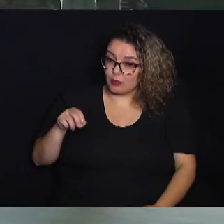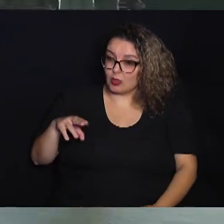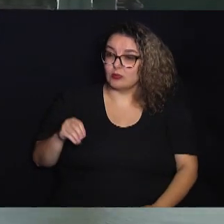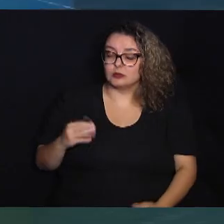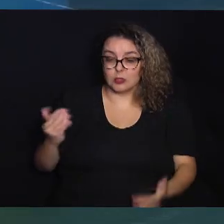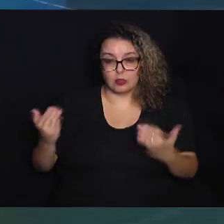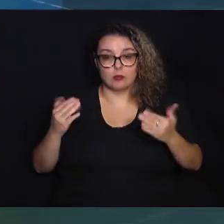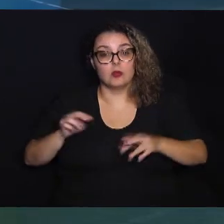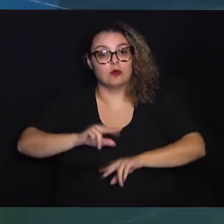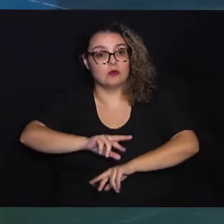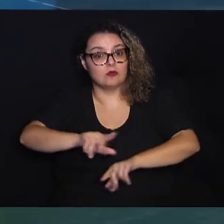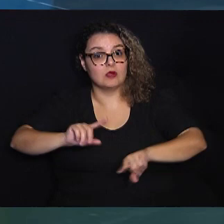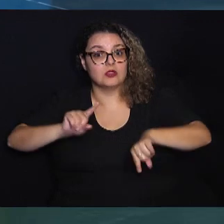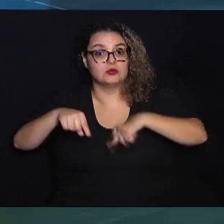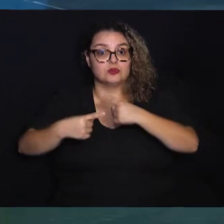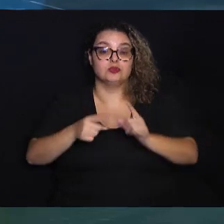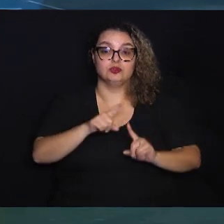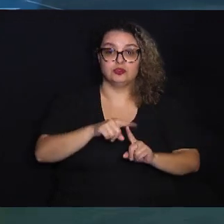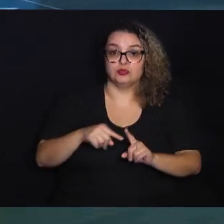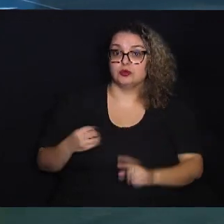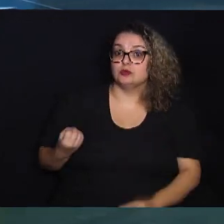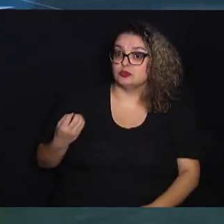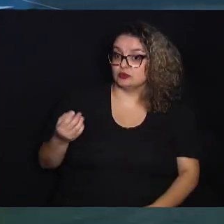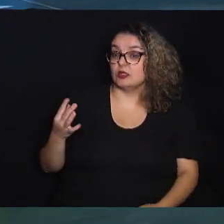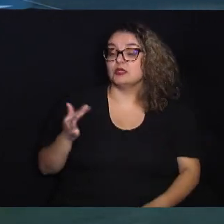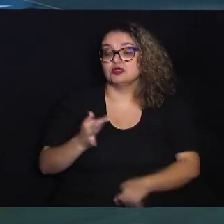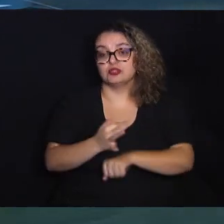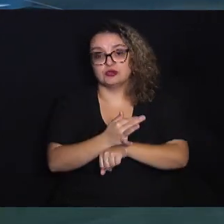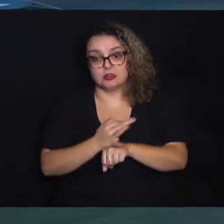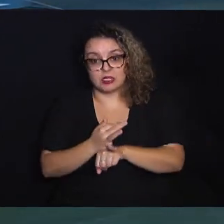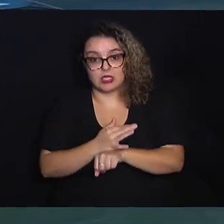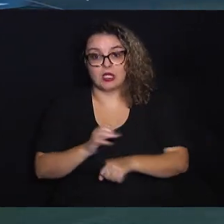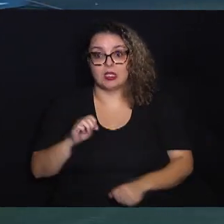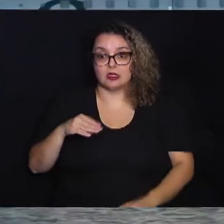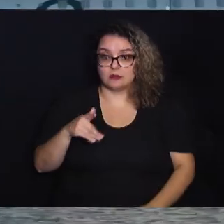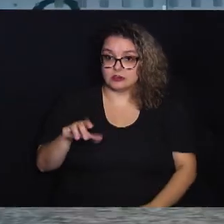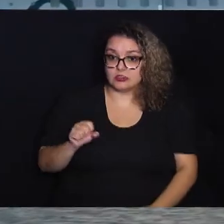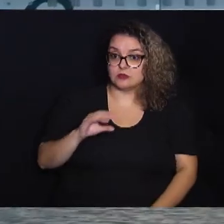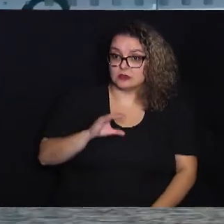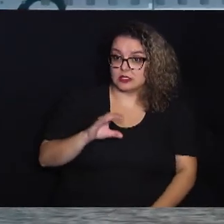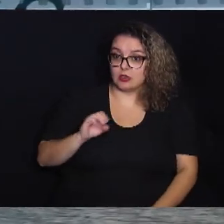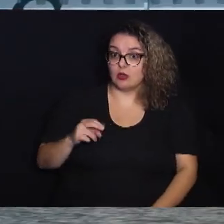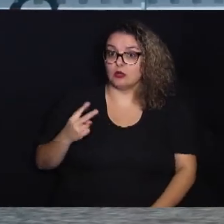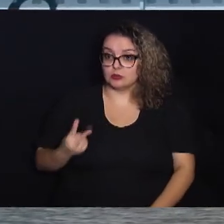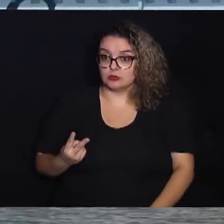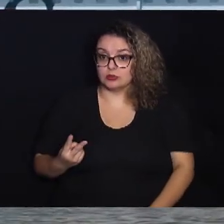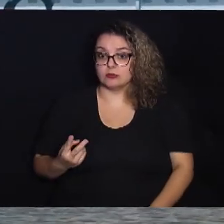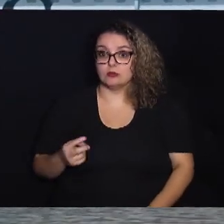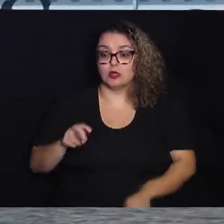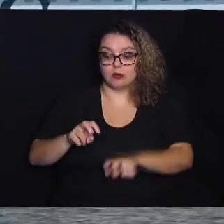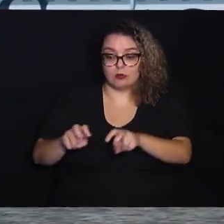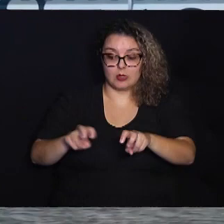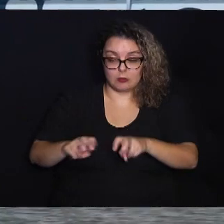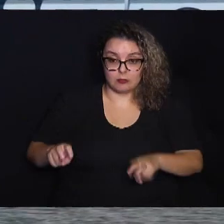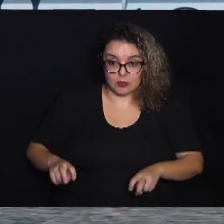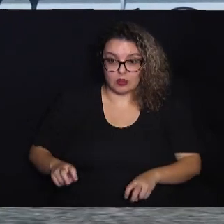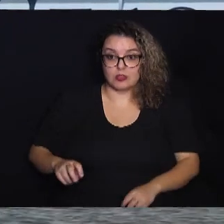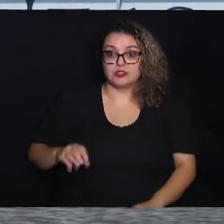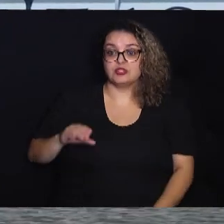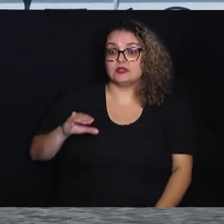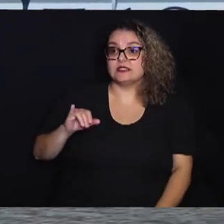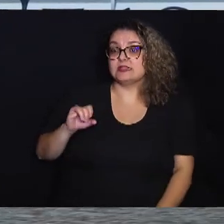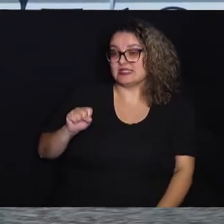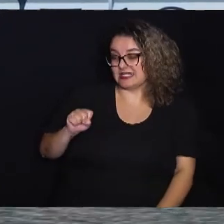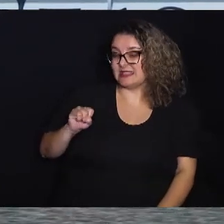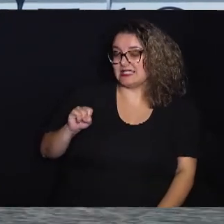carbono em comparação com muitos outros tipos de viagens de férias. A emissão média de CO2 por passageiro de um cruzeiro em torno